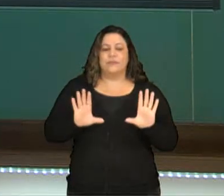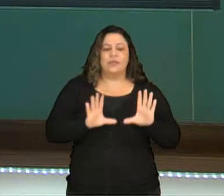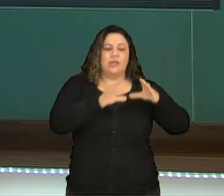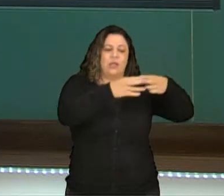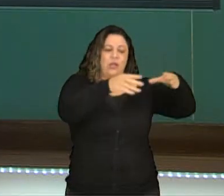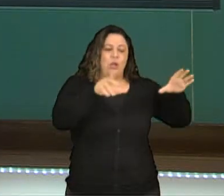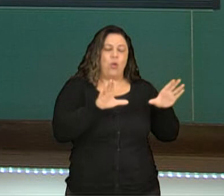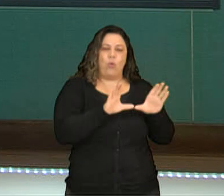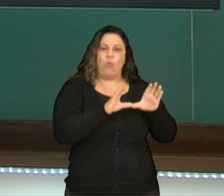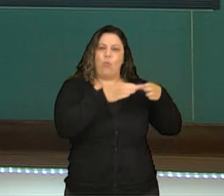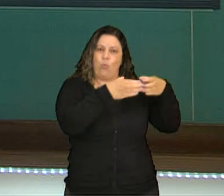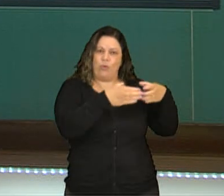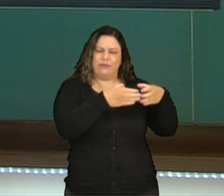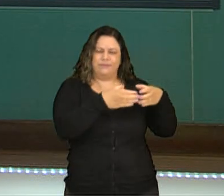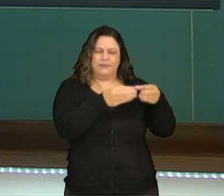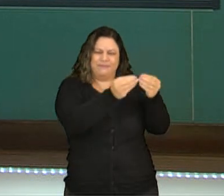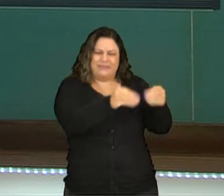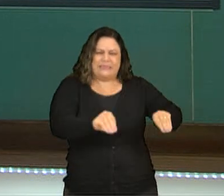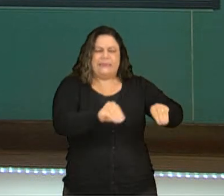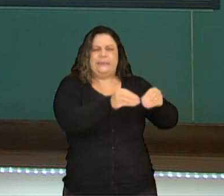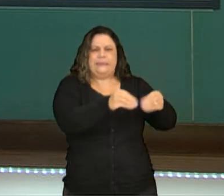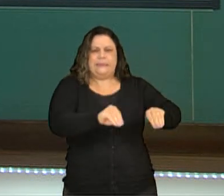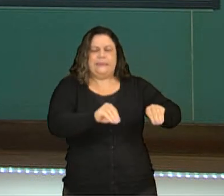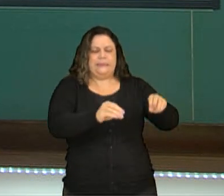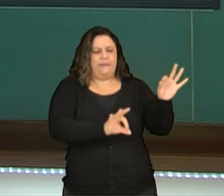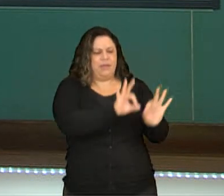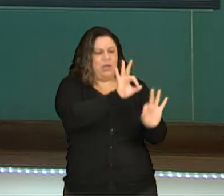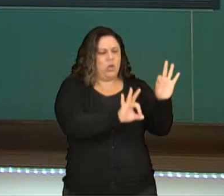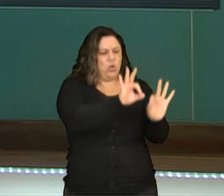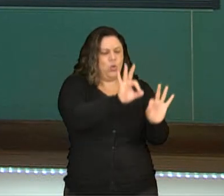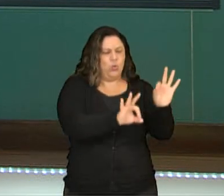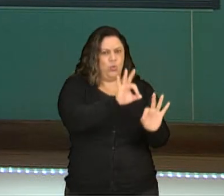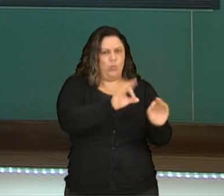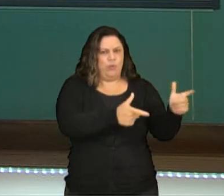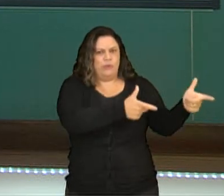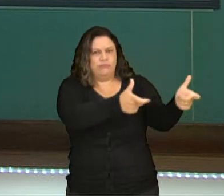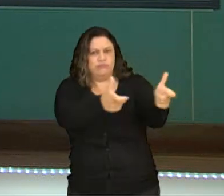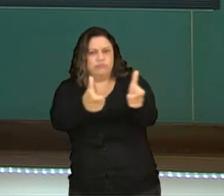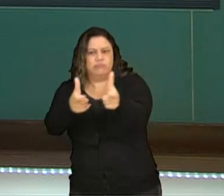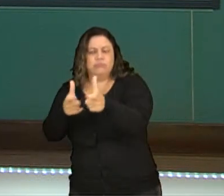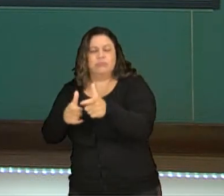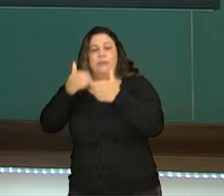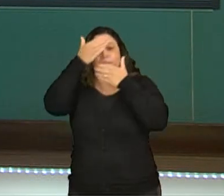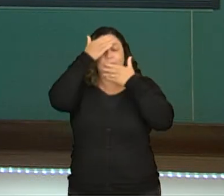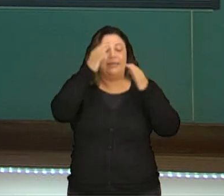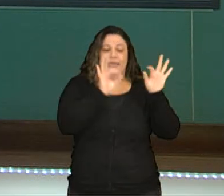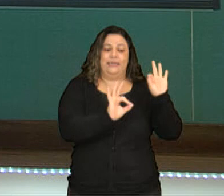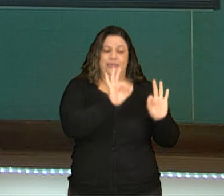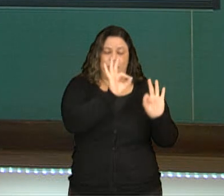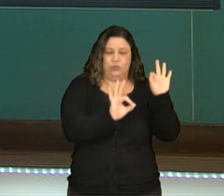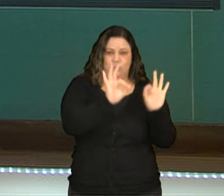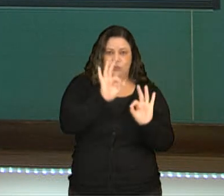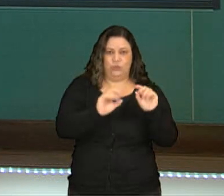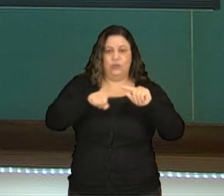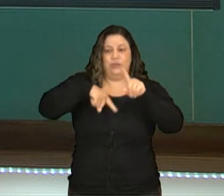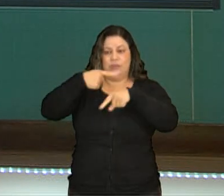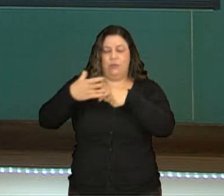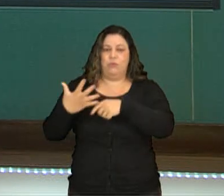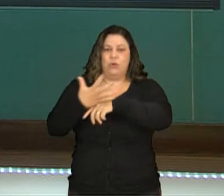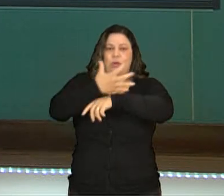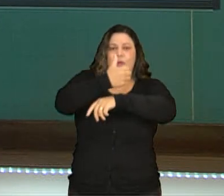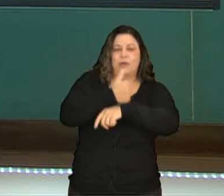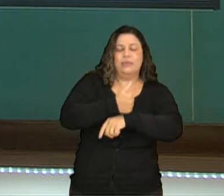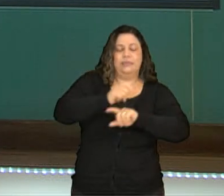em condições precárias, os palestinos organizaram grupos de resistência armada. Depois, então, de Israel dominar territórios que